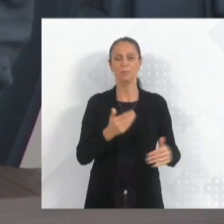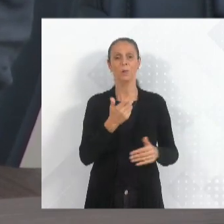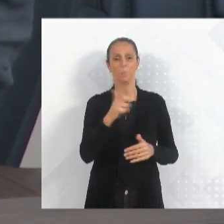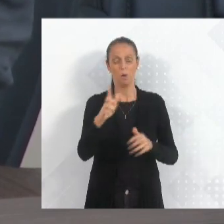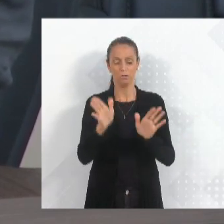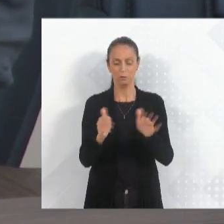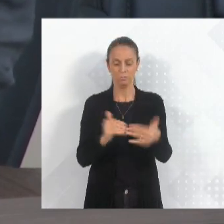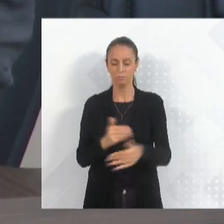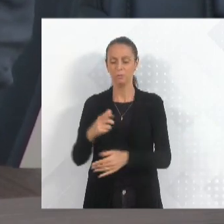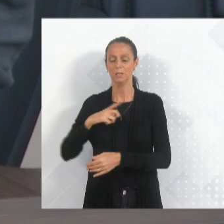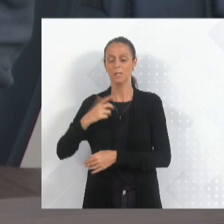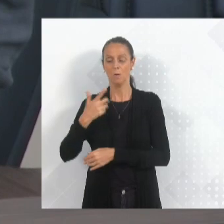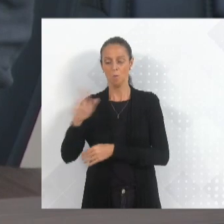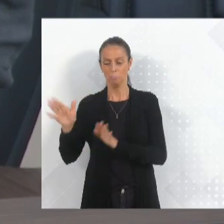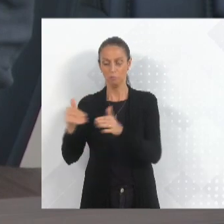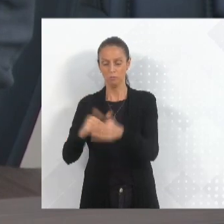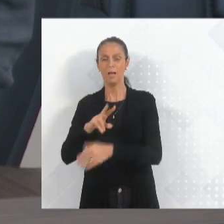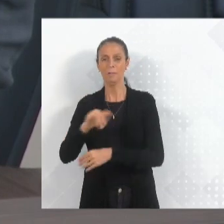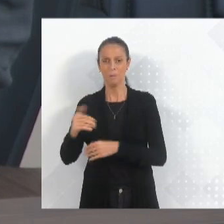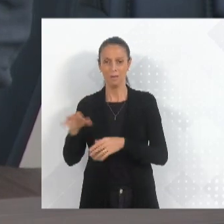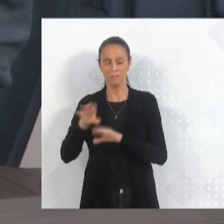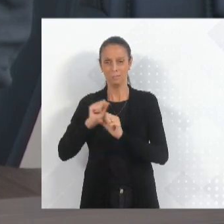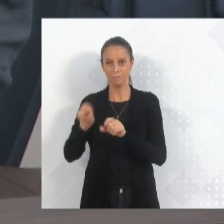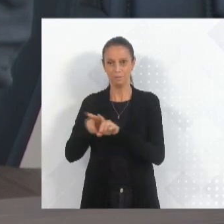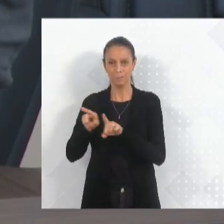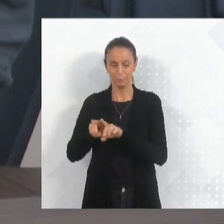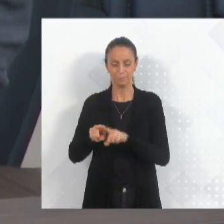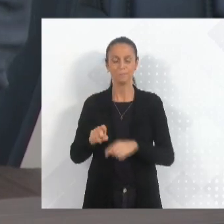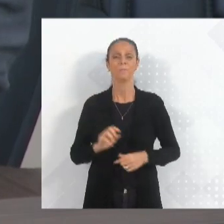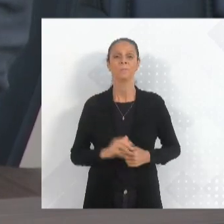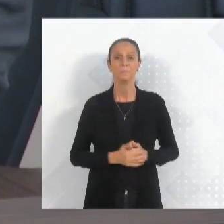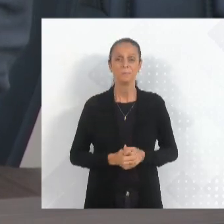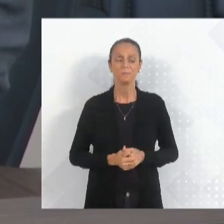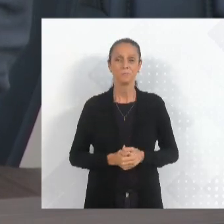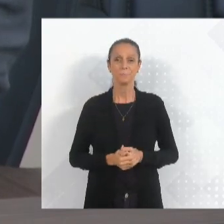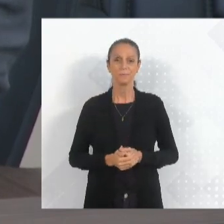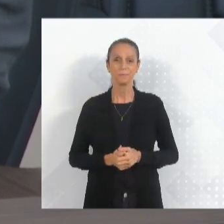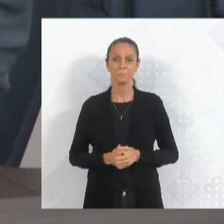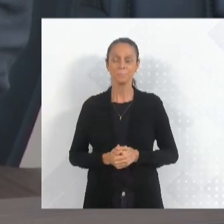mil litros. Então, lá tem 60 mil litros de água disponível para a comunidade.